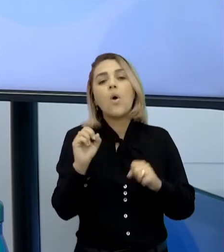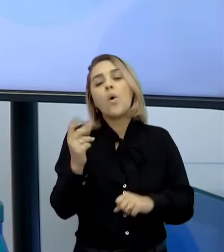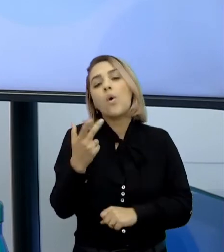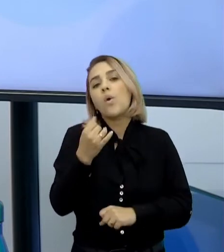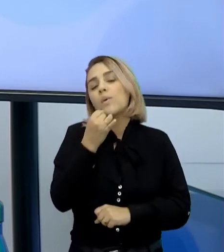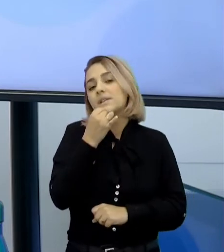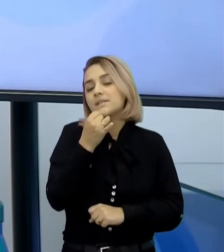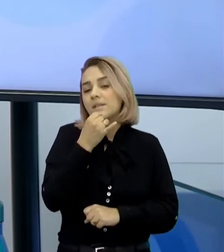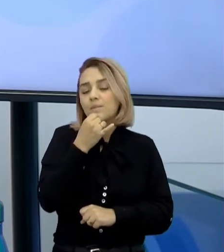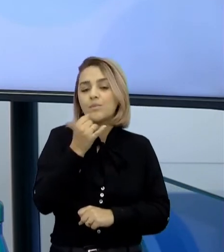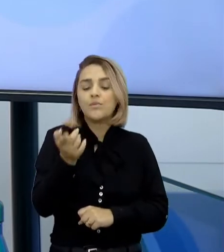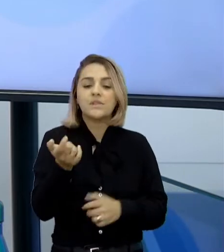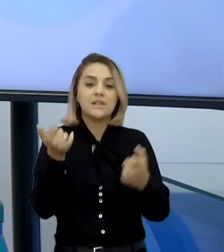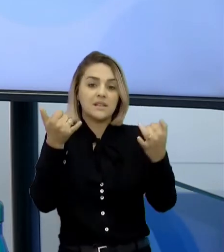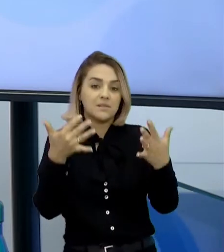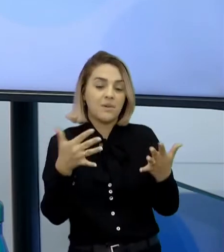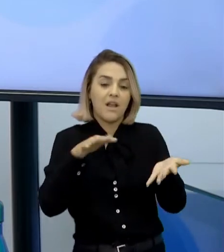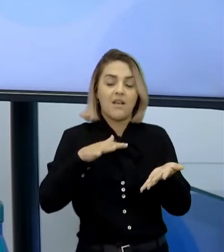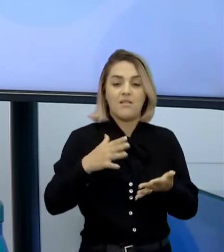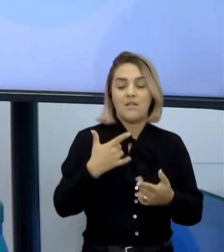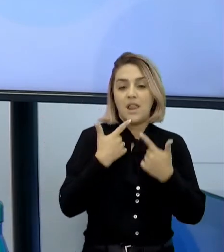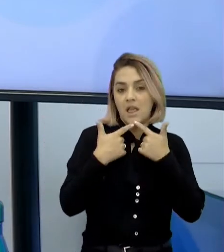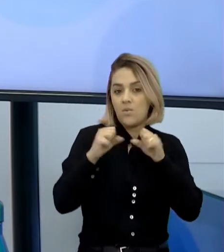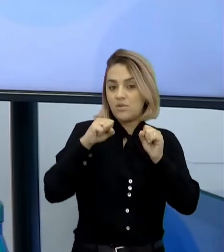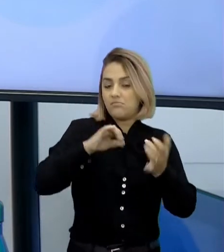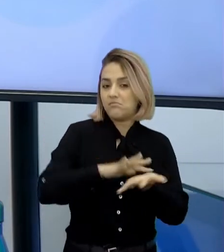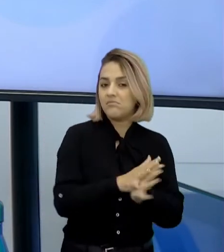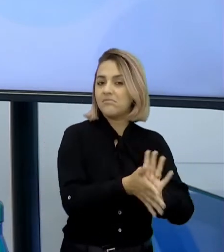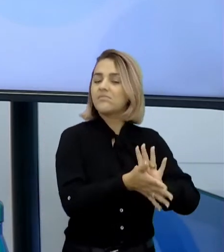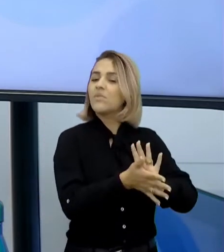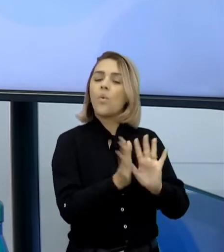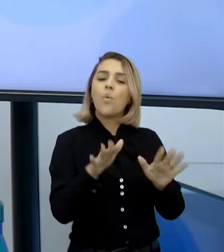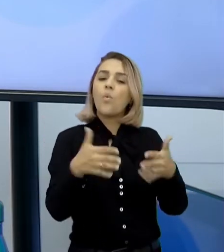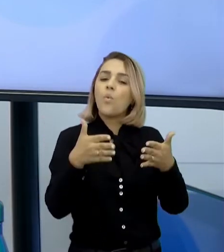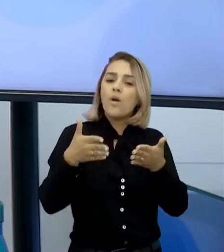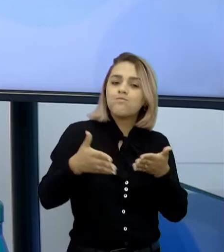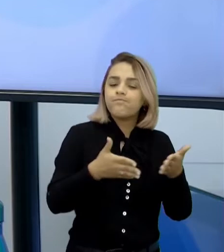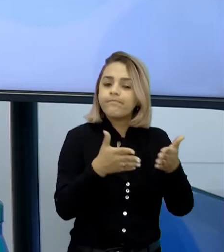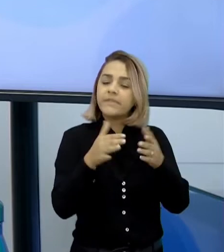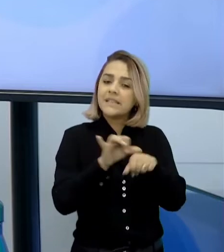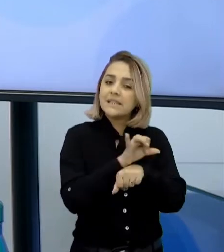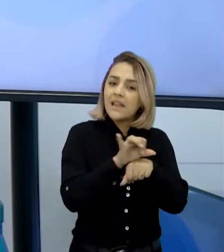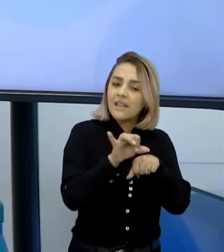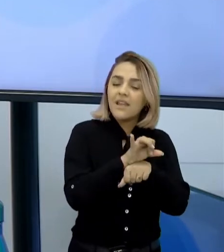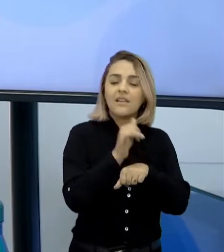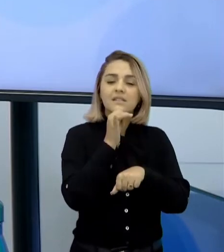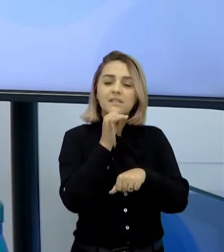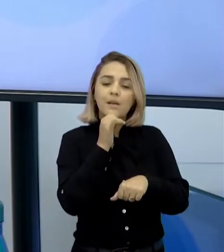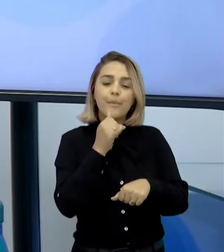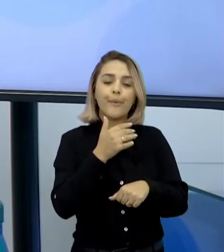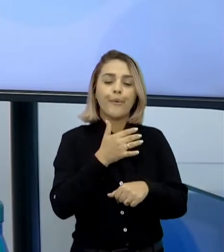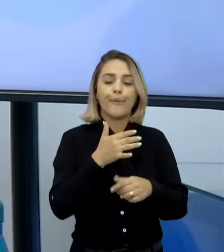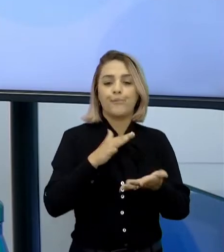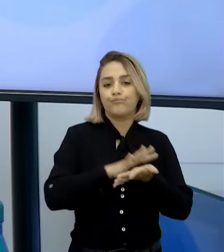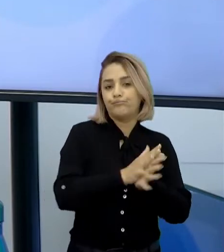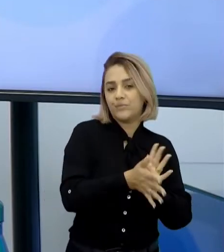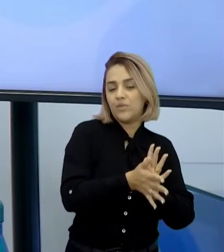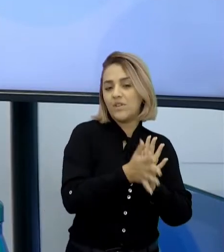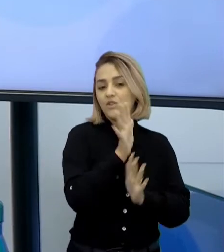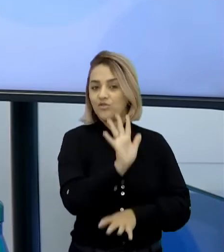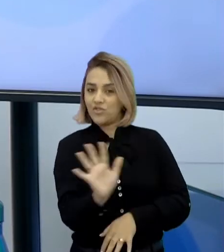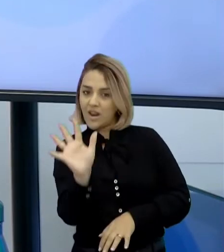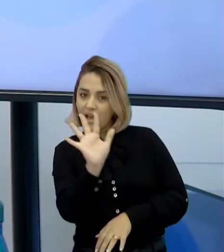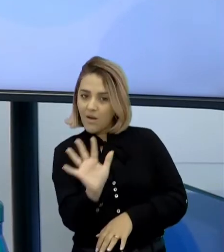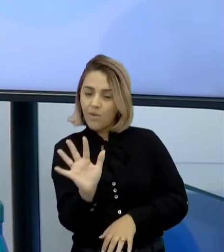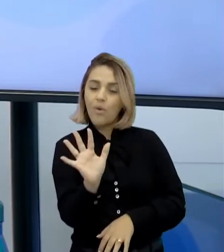falar sobre exatamente o preconceito linguístico, que caminho ali que você vai seguir? O preconceito linguístico de modo geral,